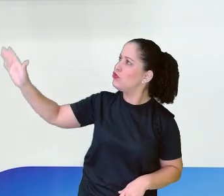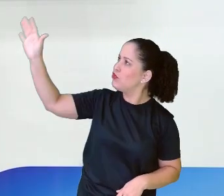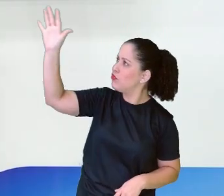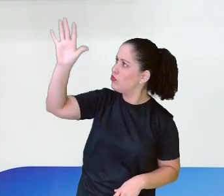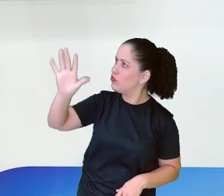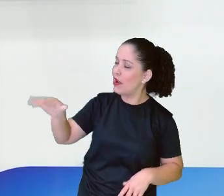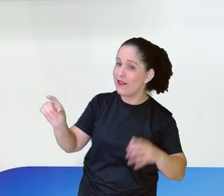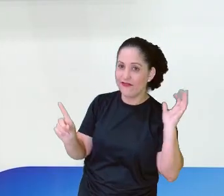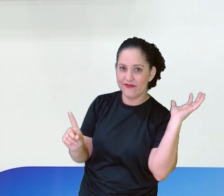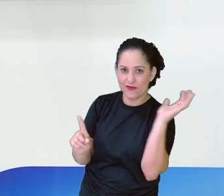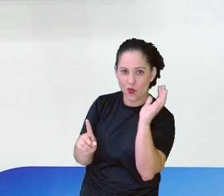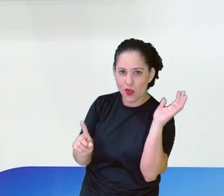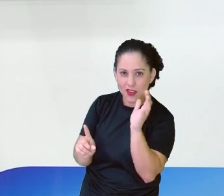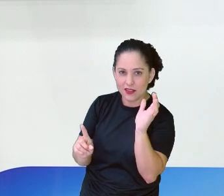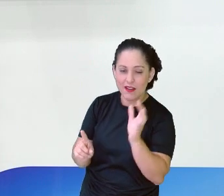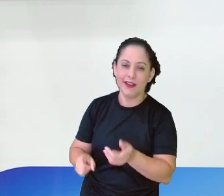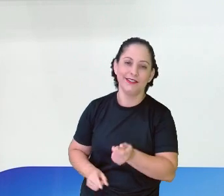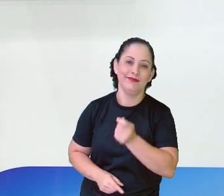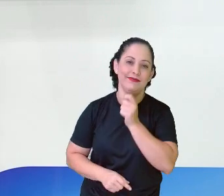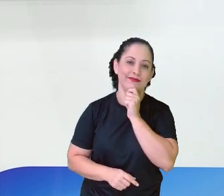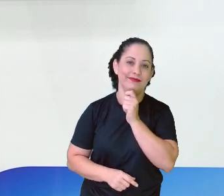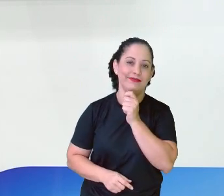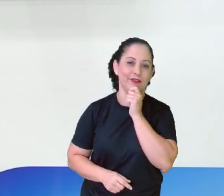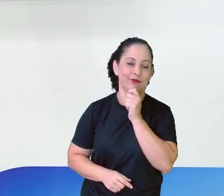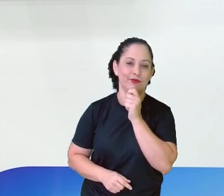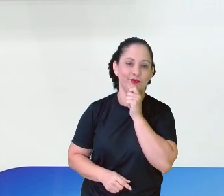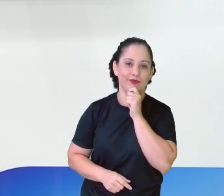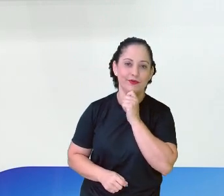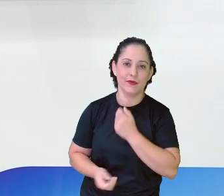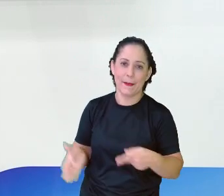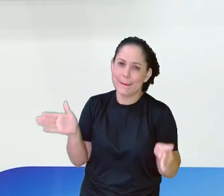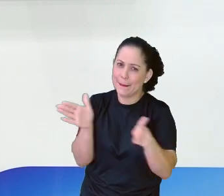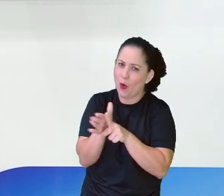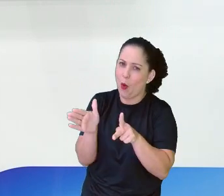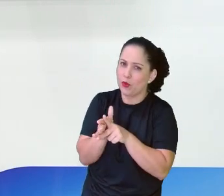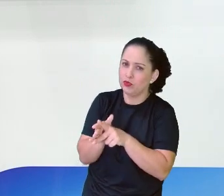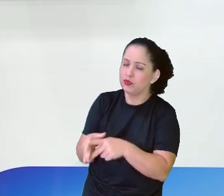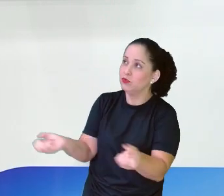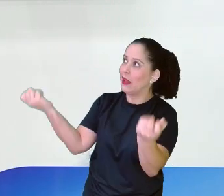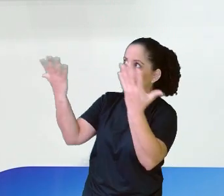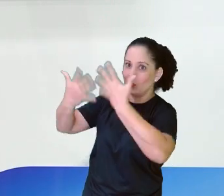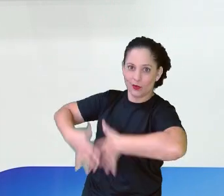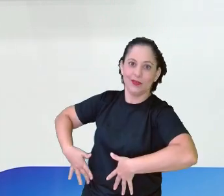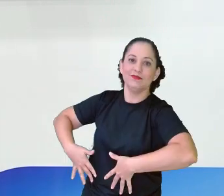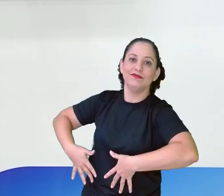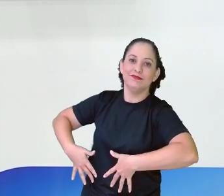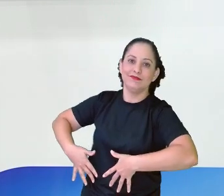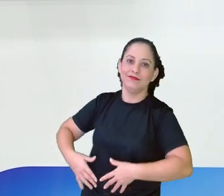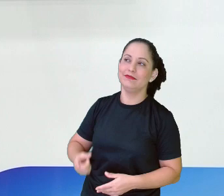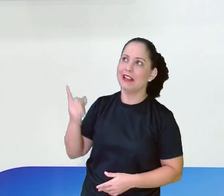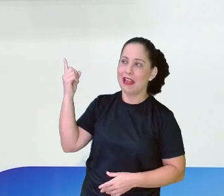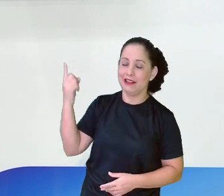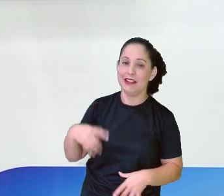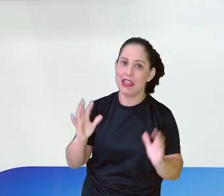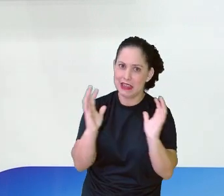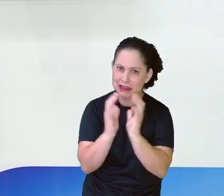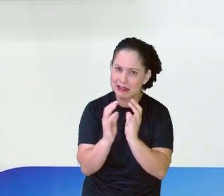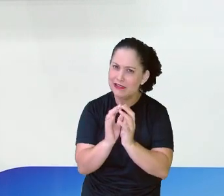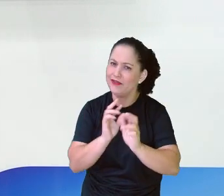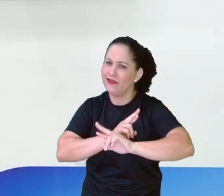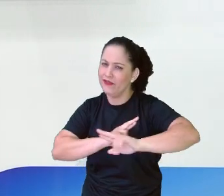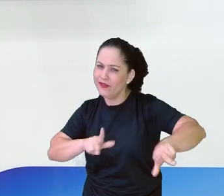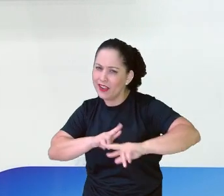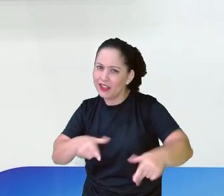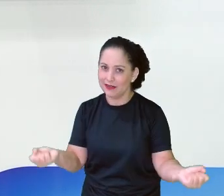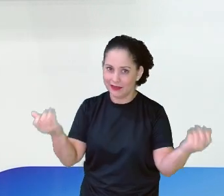sofreu interferência do homem. A gente observa que lá no mapa do Recife, aquela paisagem completamente se modificou. Tinha